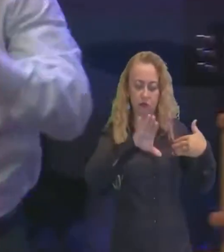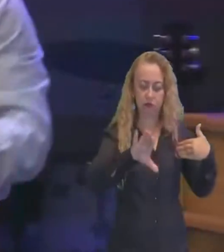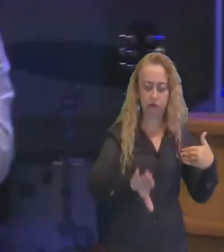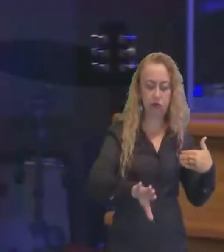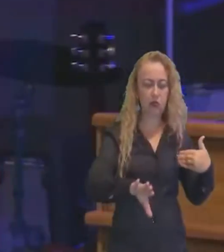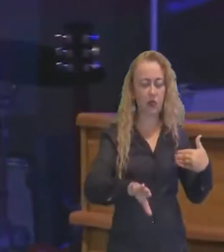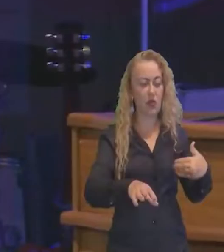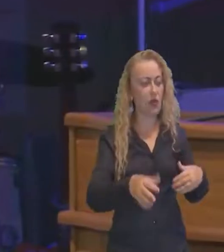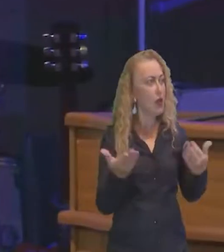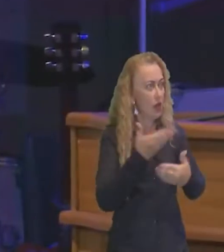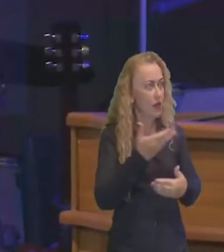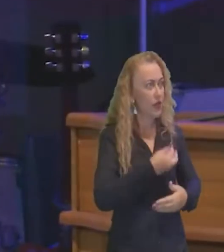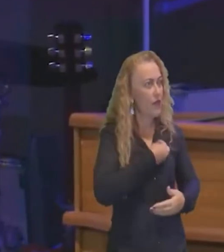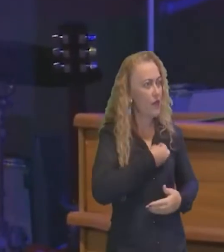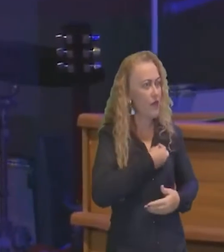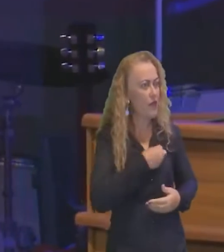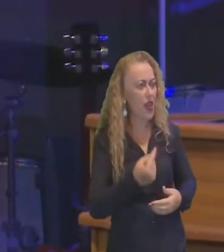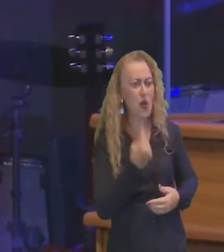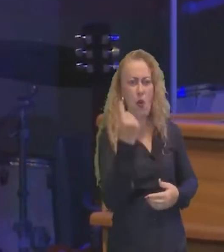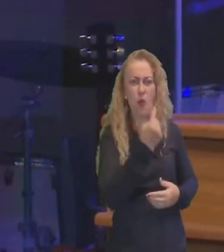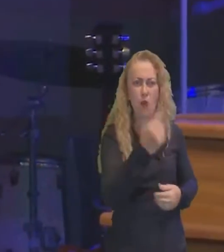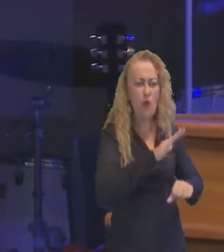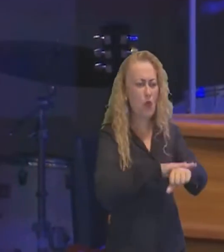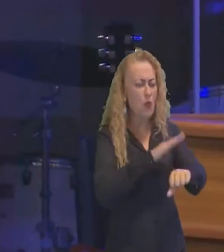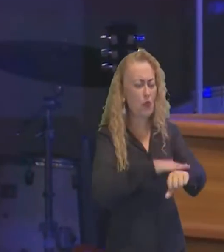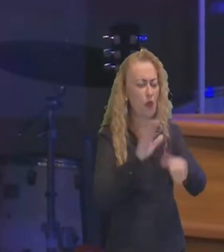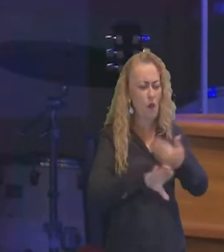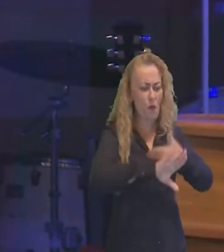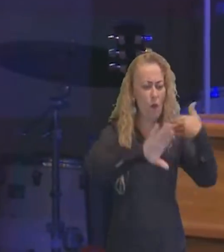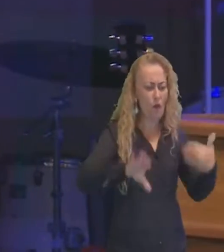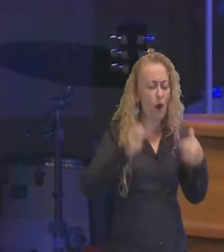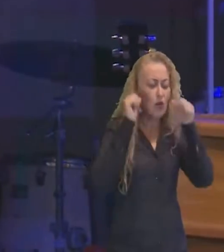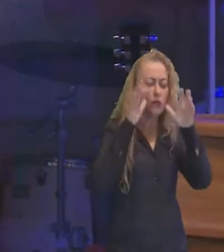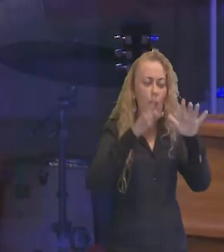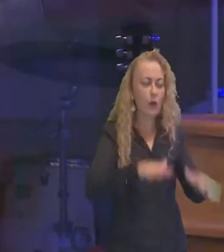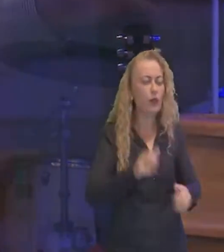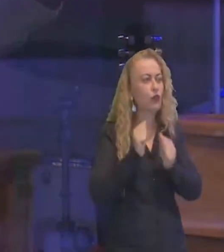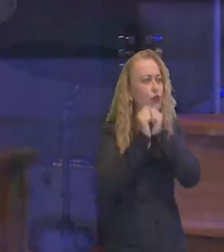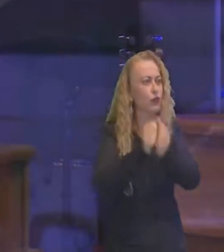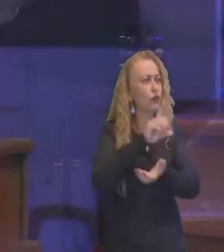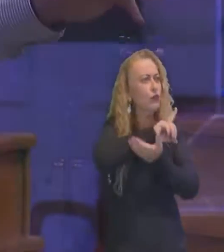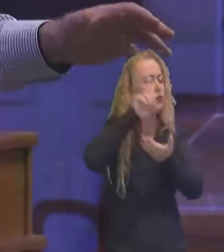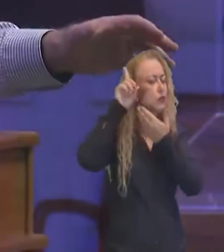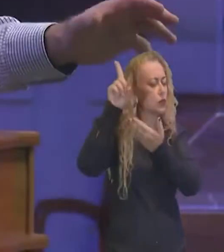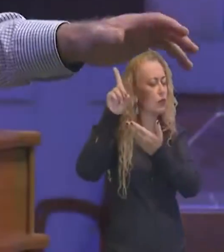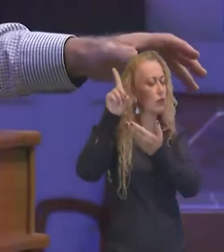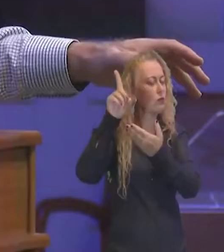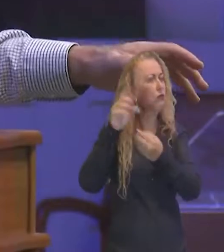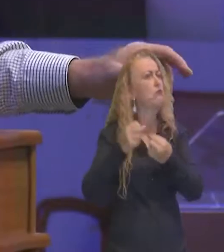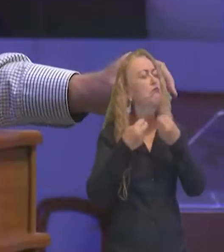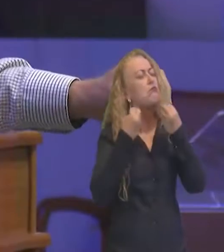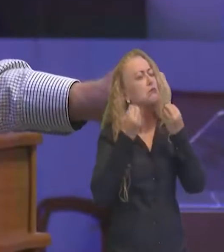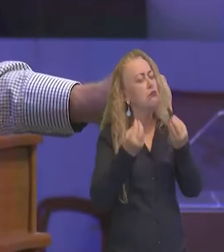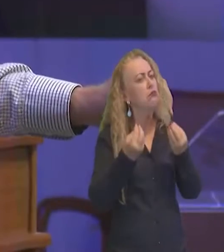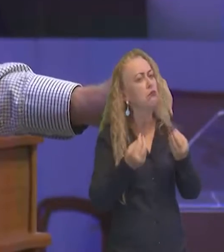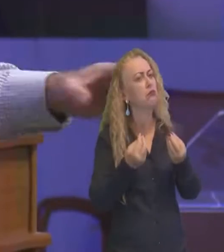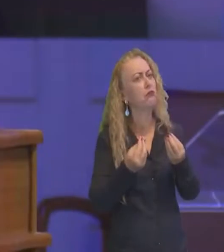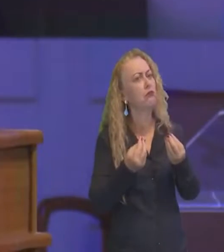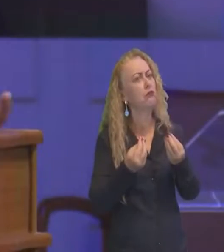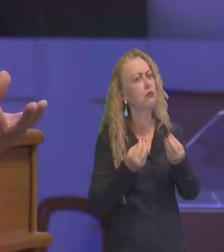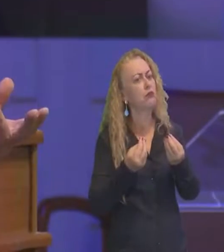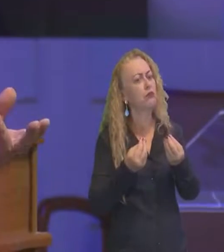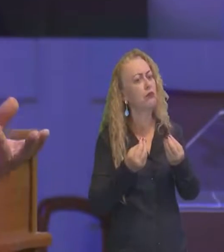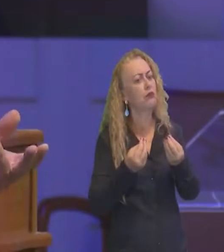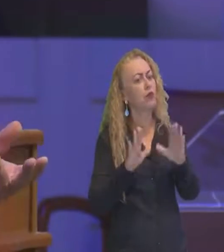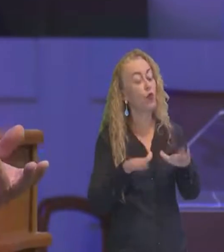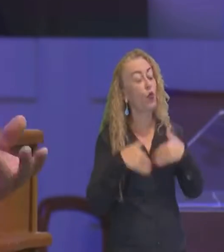quero viver um instante que seja fora da presença e da bênção do Senhor. Quando